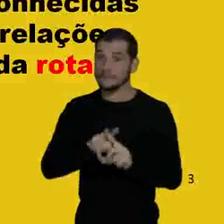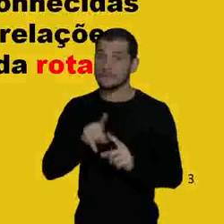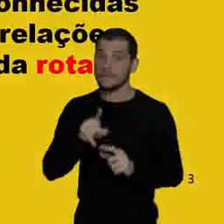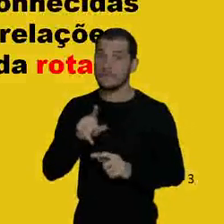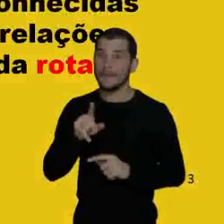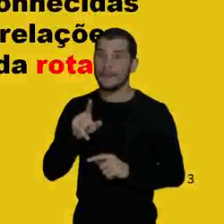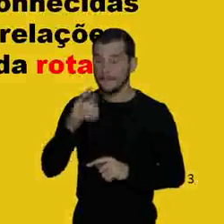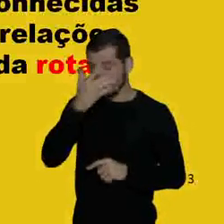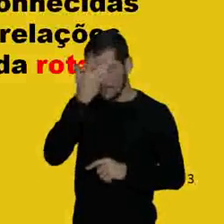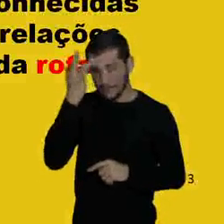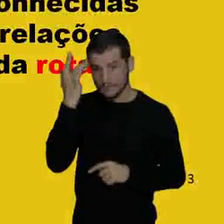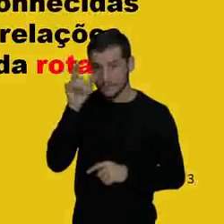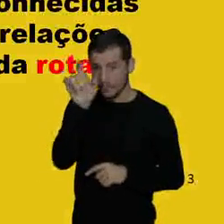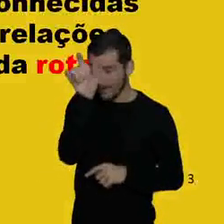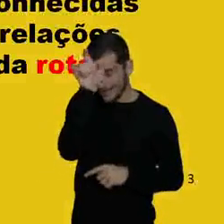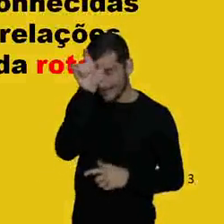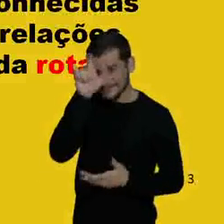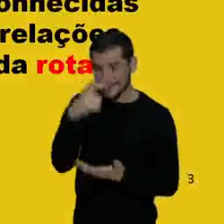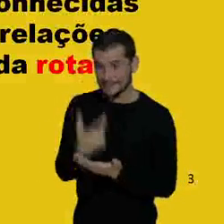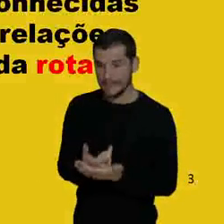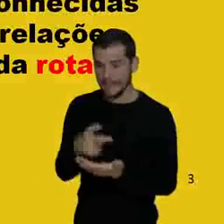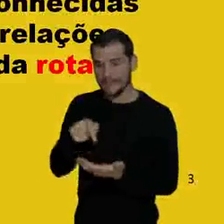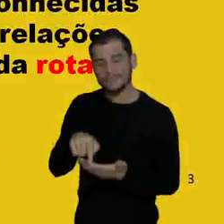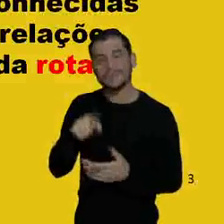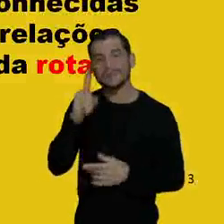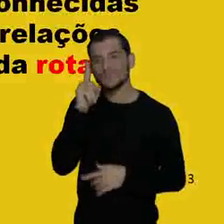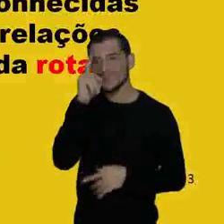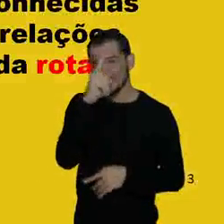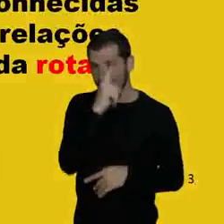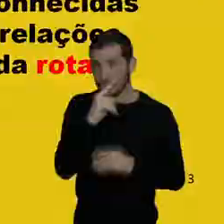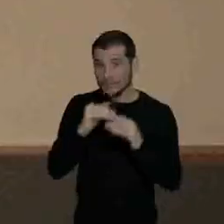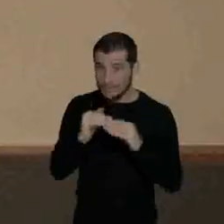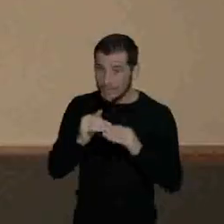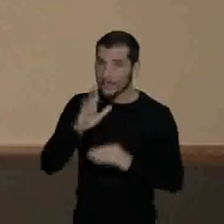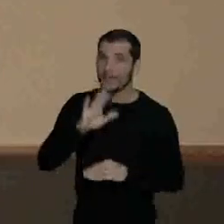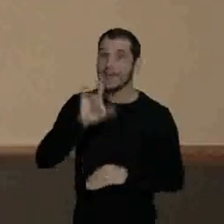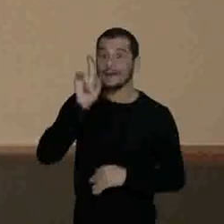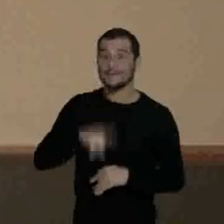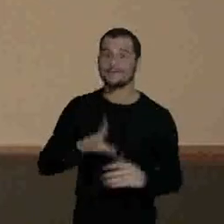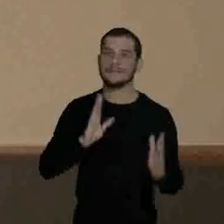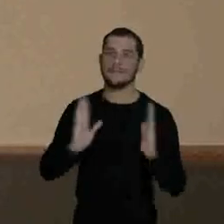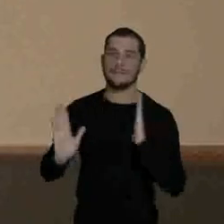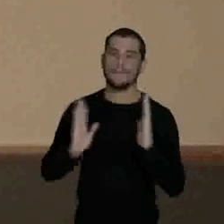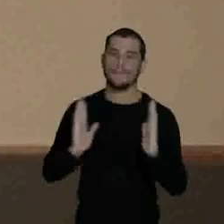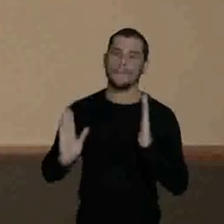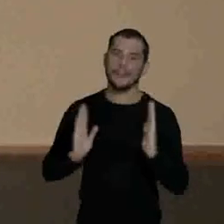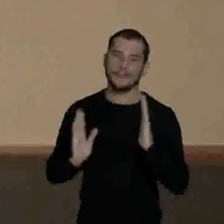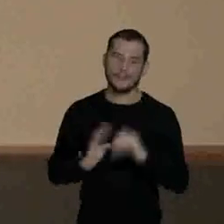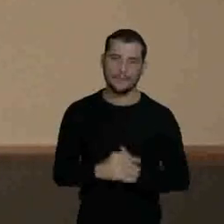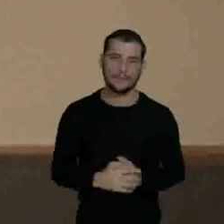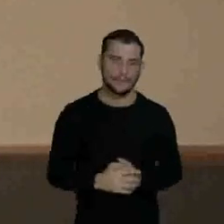né Então muitos demoram para sair já grandinhos com 14 15 anos demoram para sair dessa